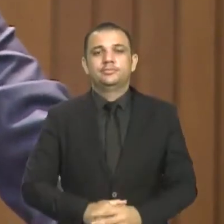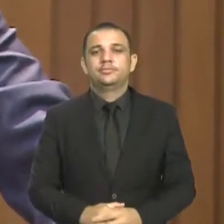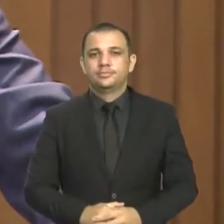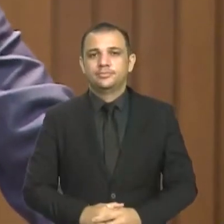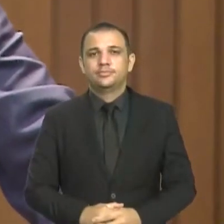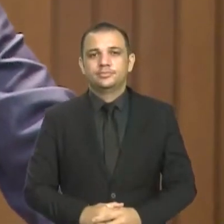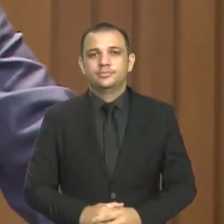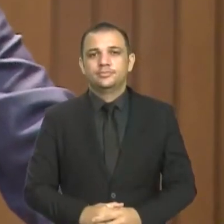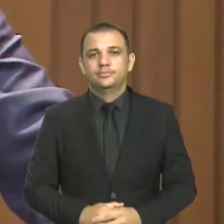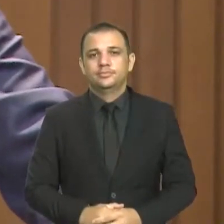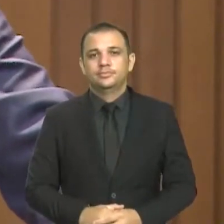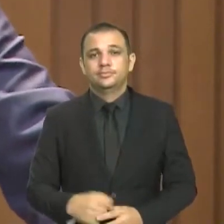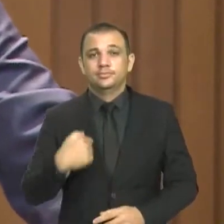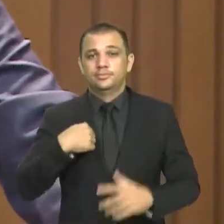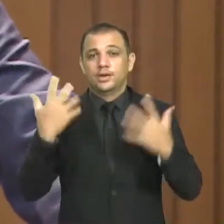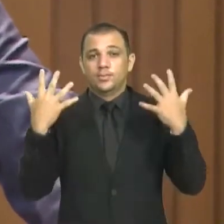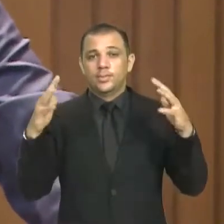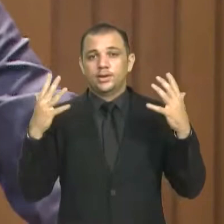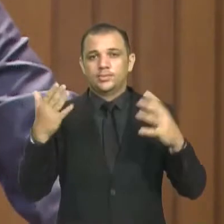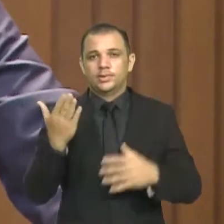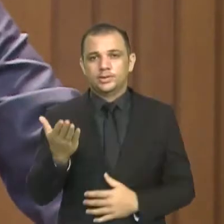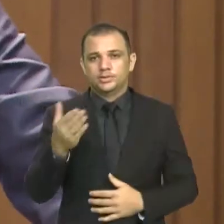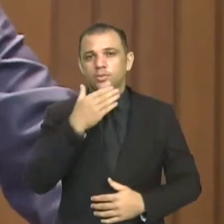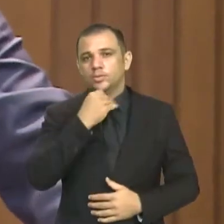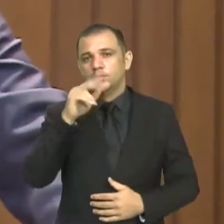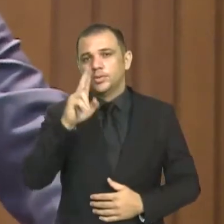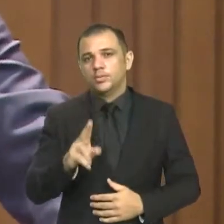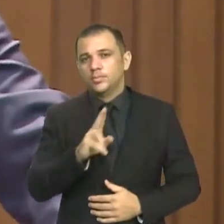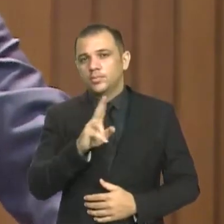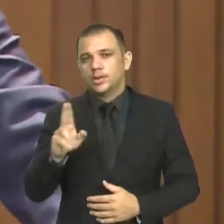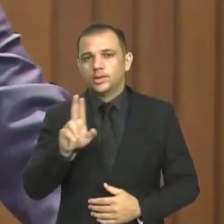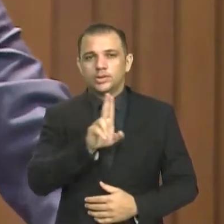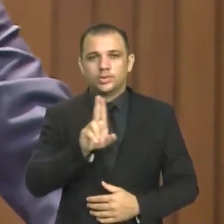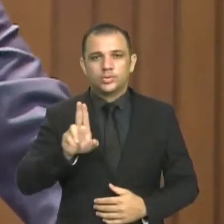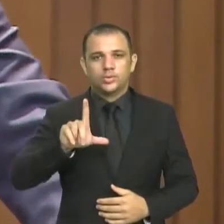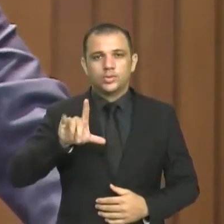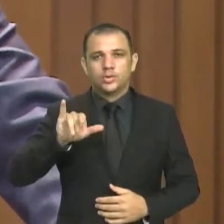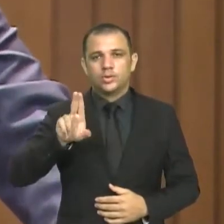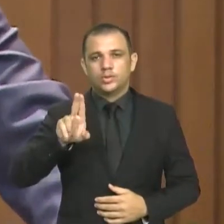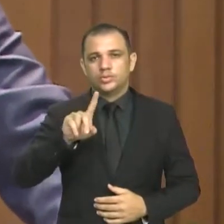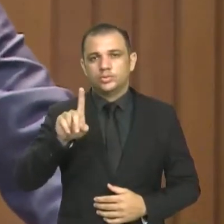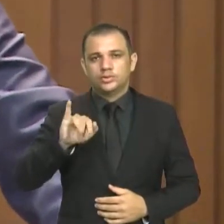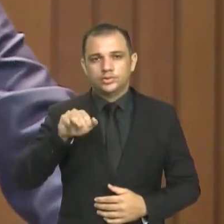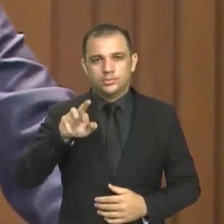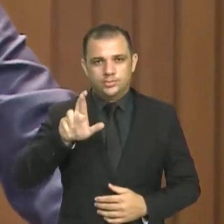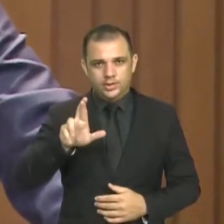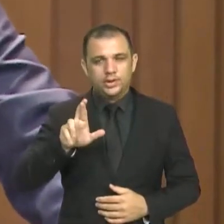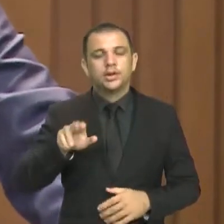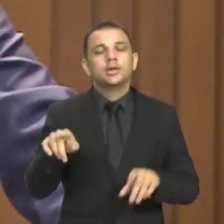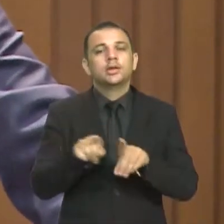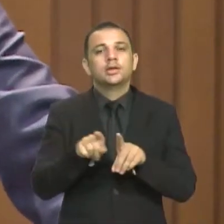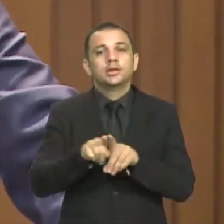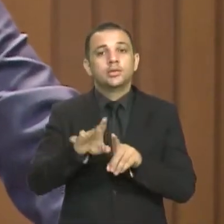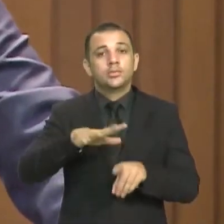faço questão de parabenizar o padre Luzimar, com toda a paróquia de Santa